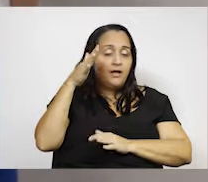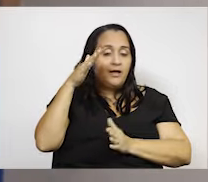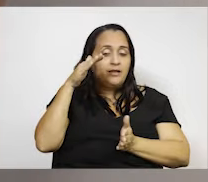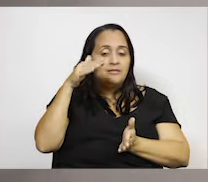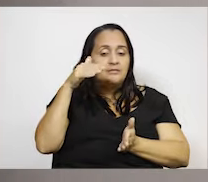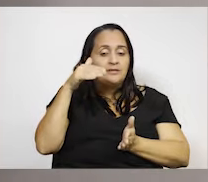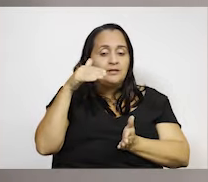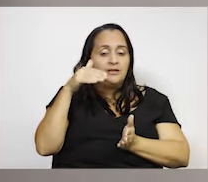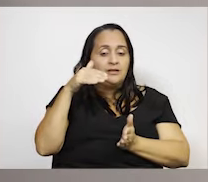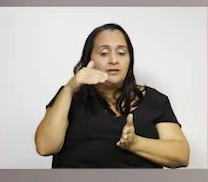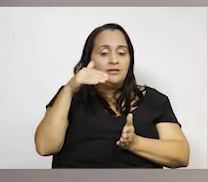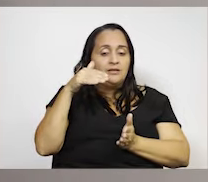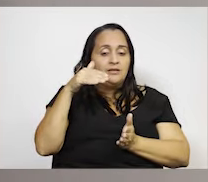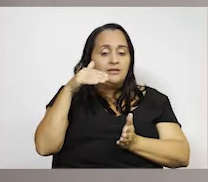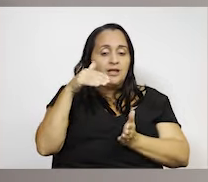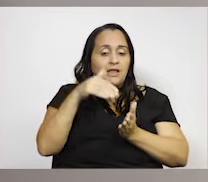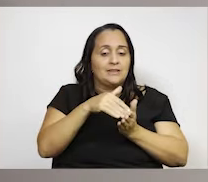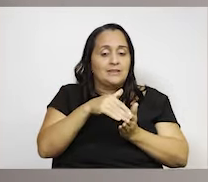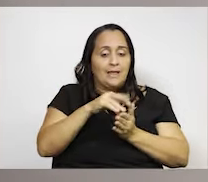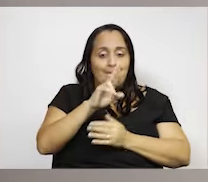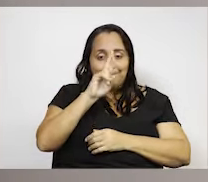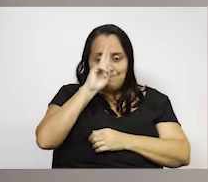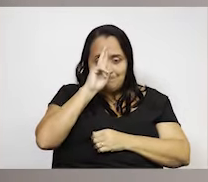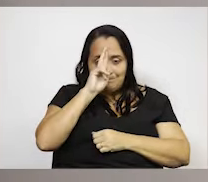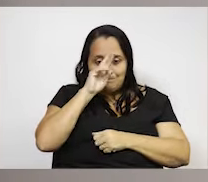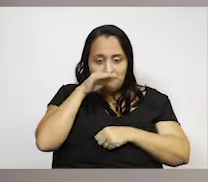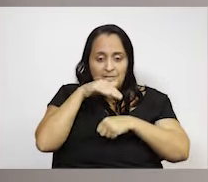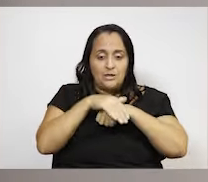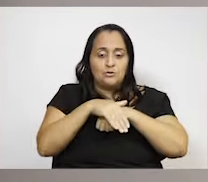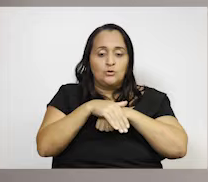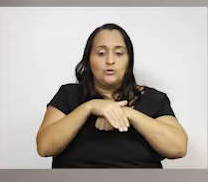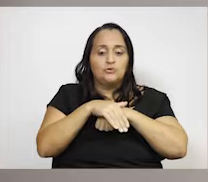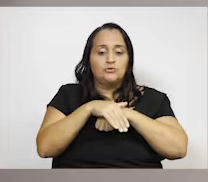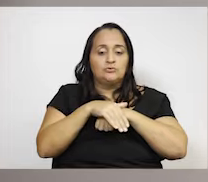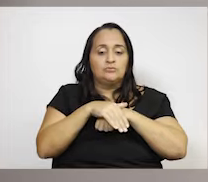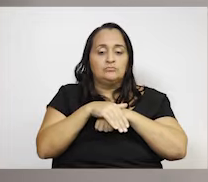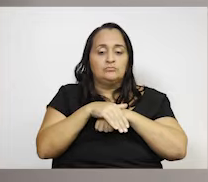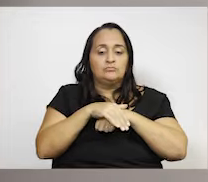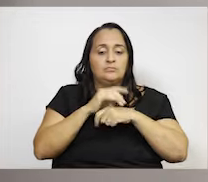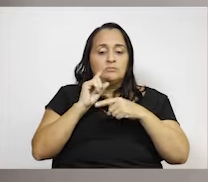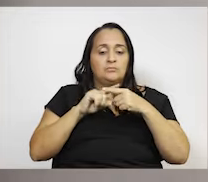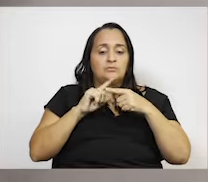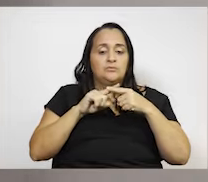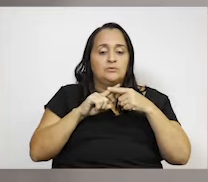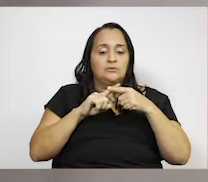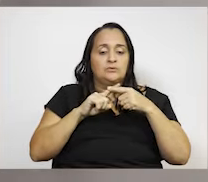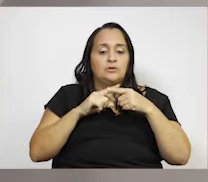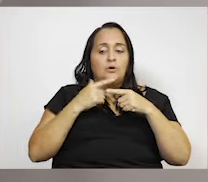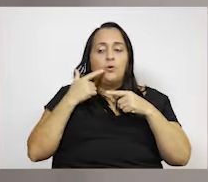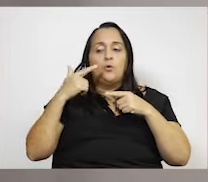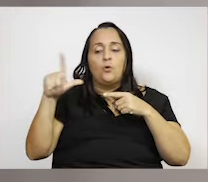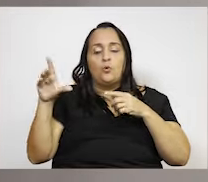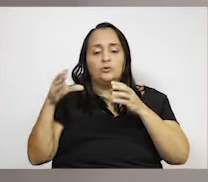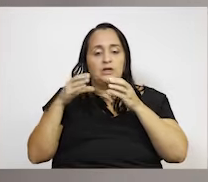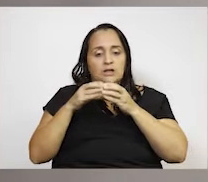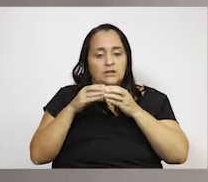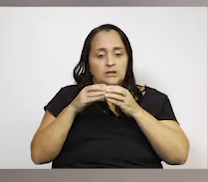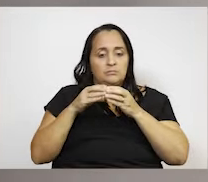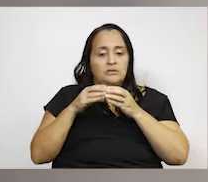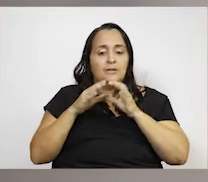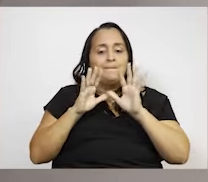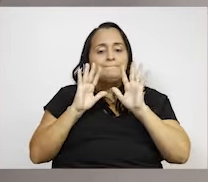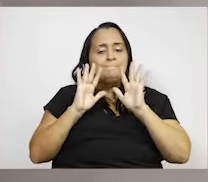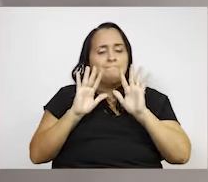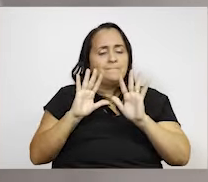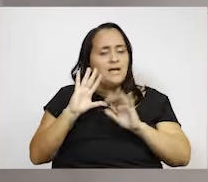até as... Não, o digital vai até meia-noite, porque o digital é o tempo todo. Então, tem